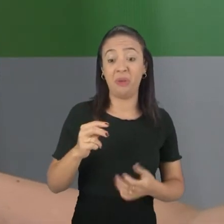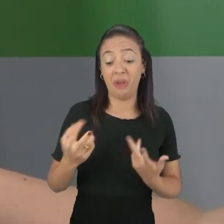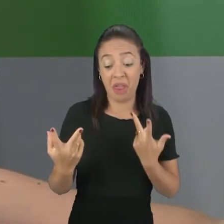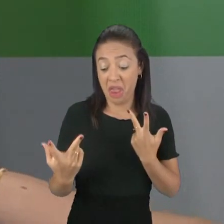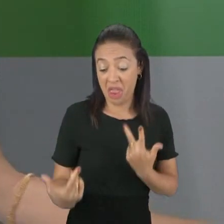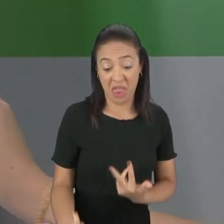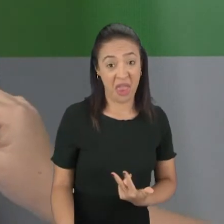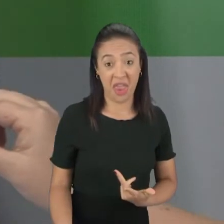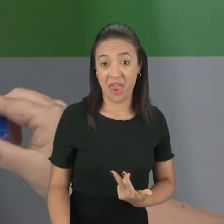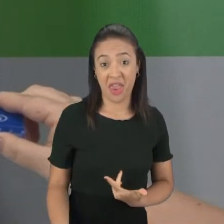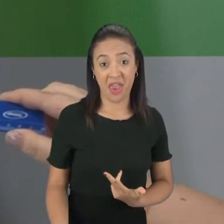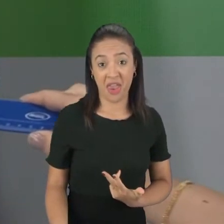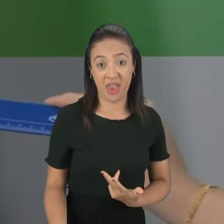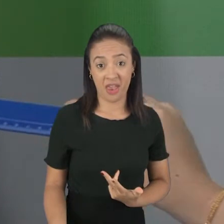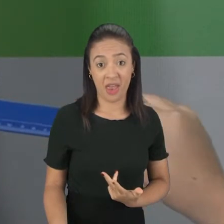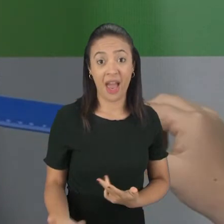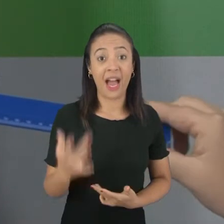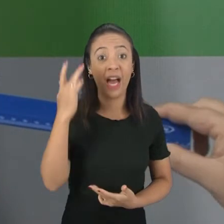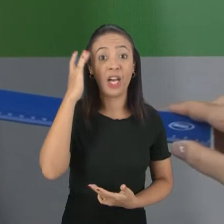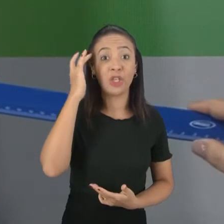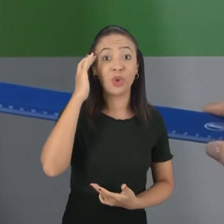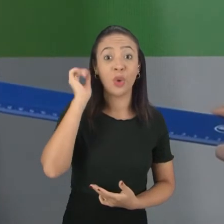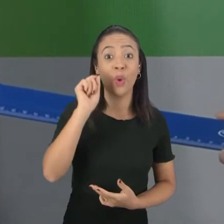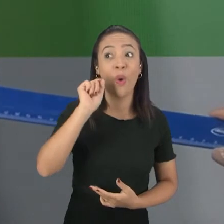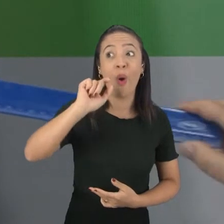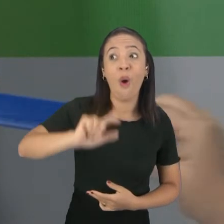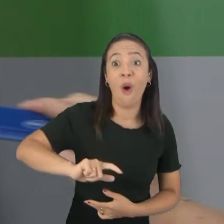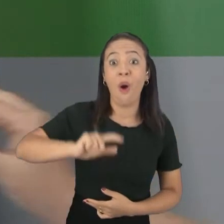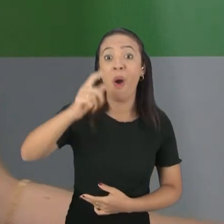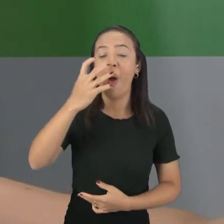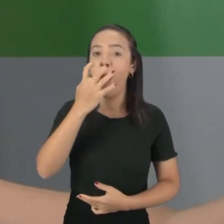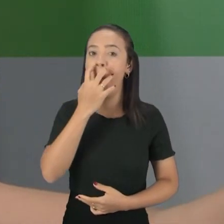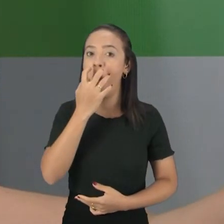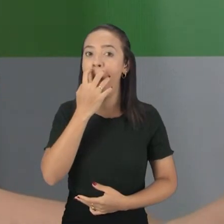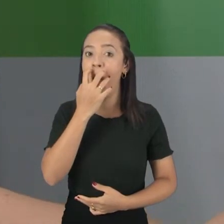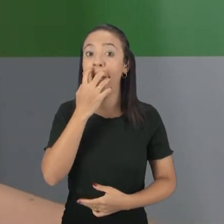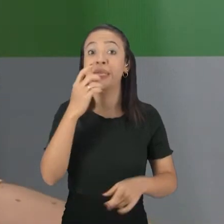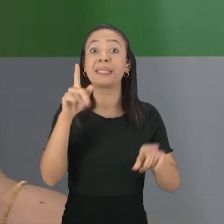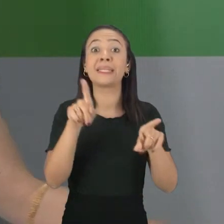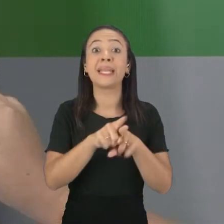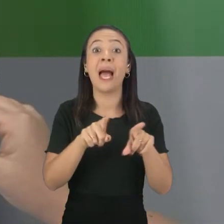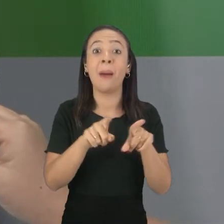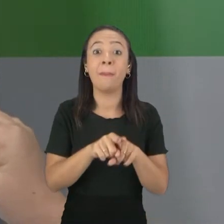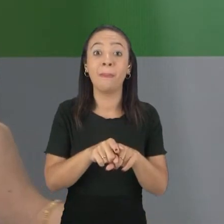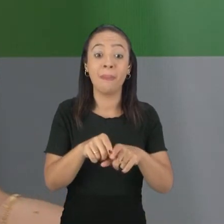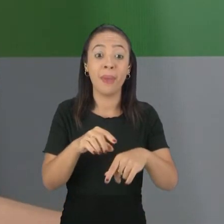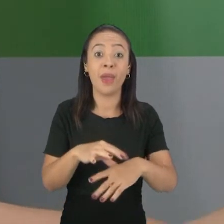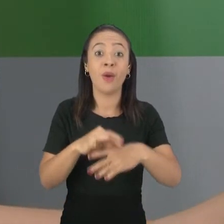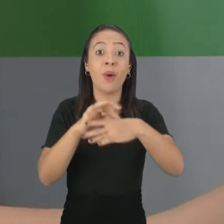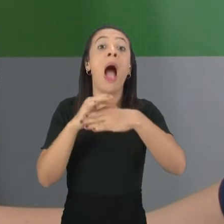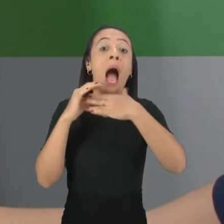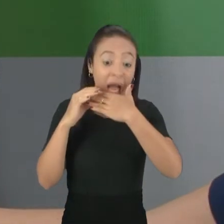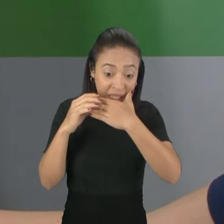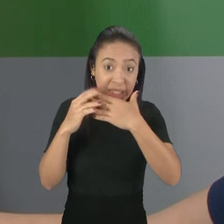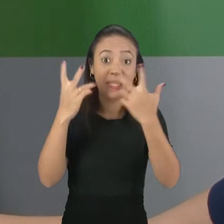si mesmo. Julgou estar vendo outro cão com um pedaço de carne na boca.